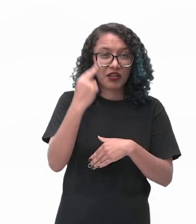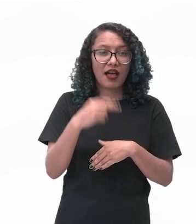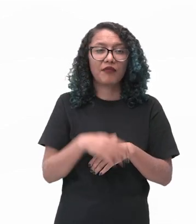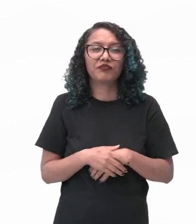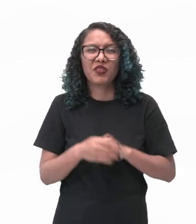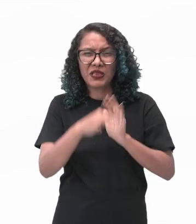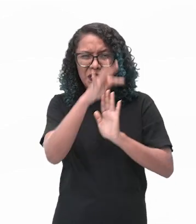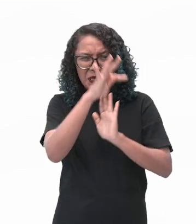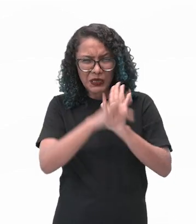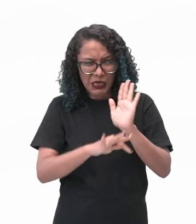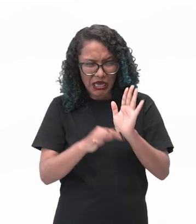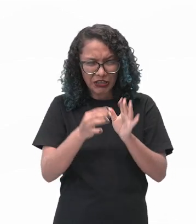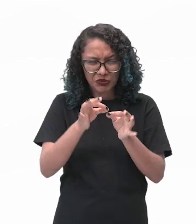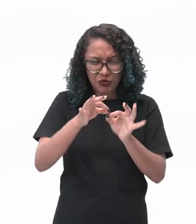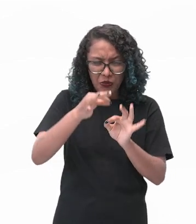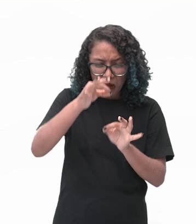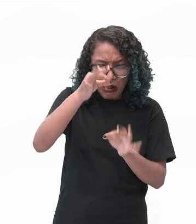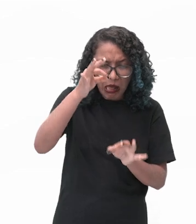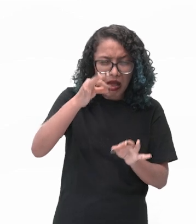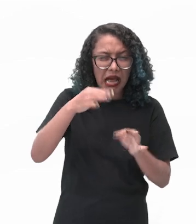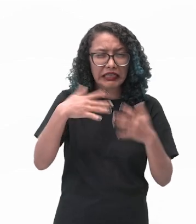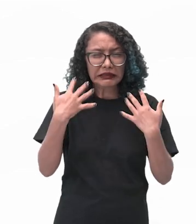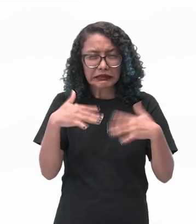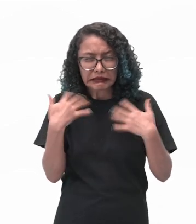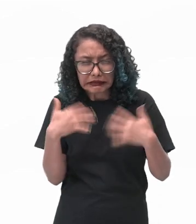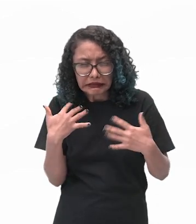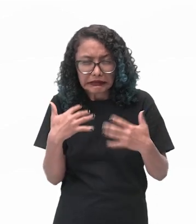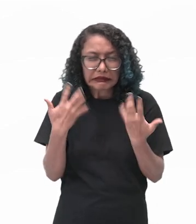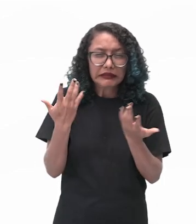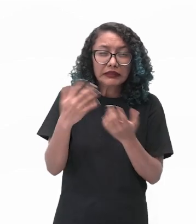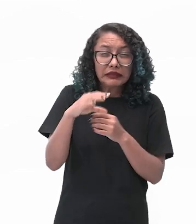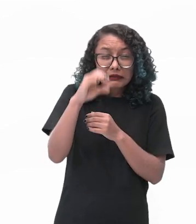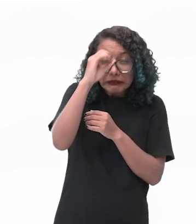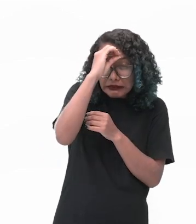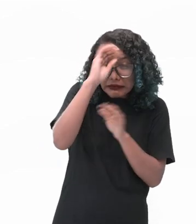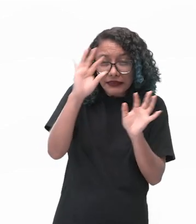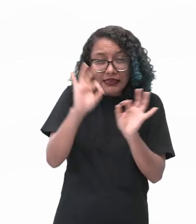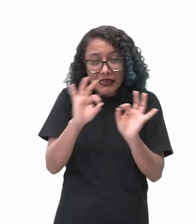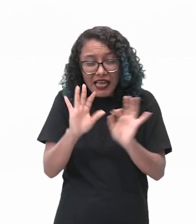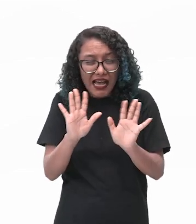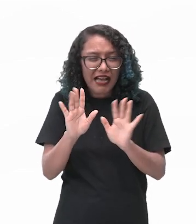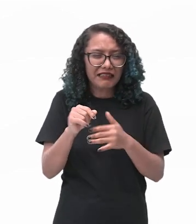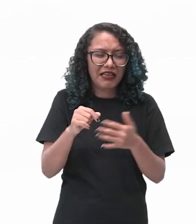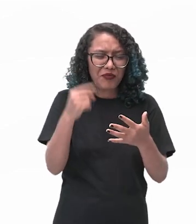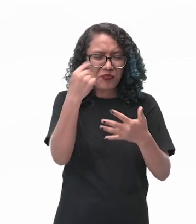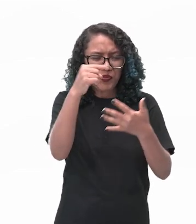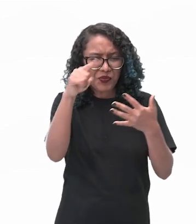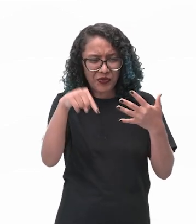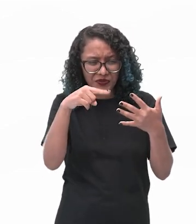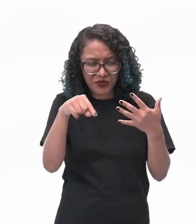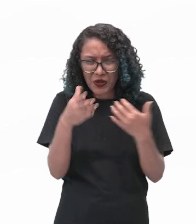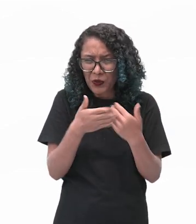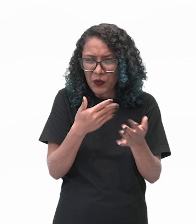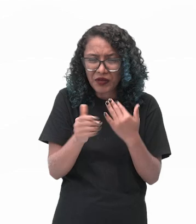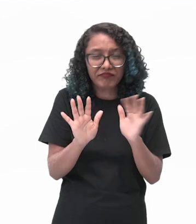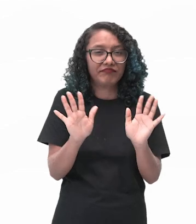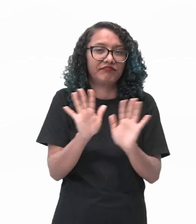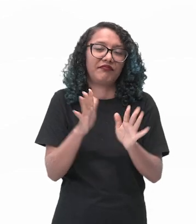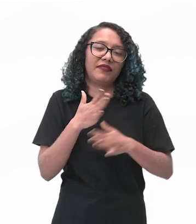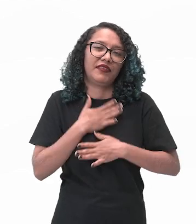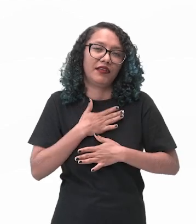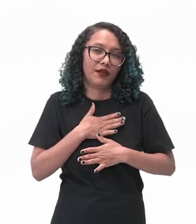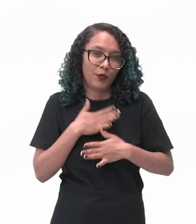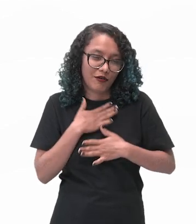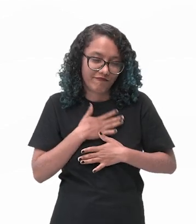texto grande. Será se eu vou compreender? Será se eu não vou compreender? Eu vou marcar qualquer coisa aqui? Não.